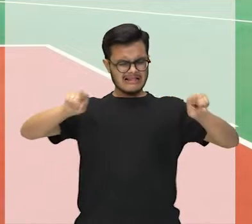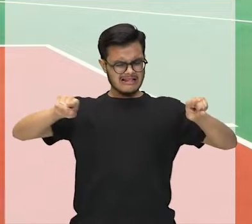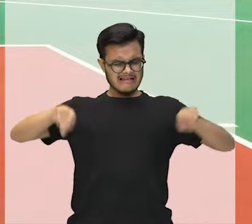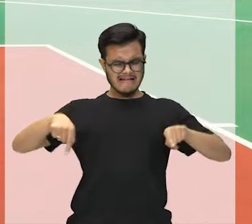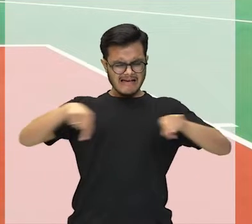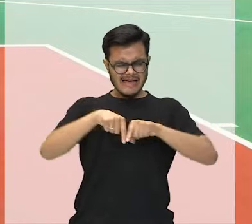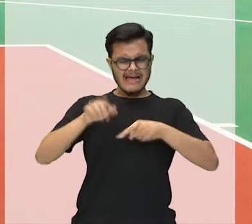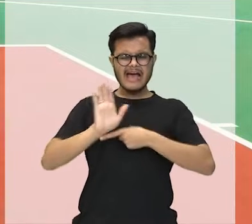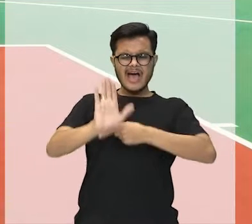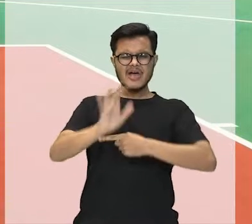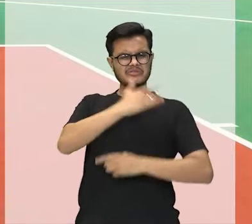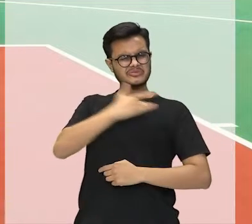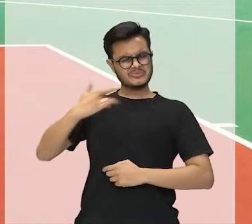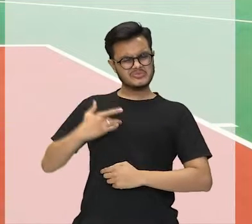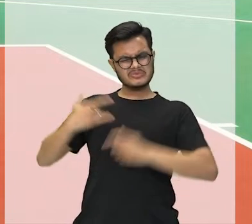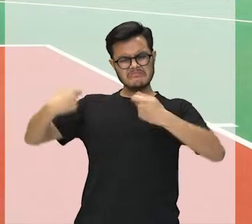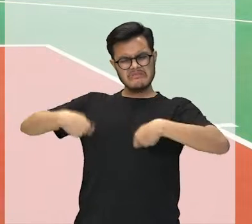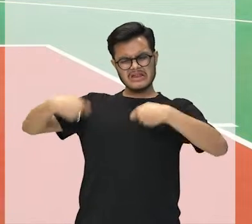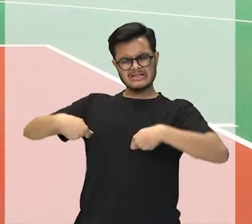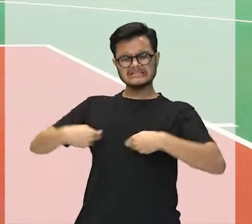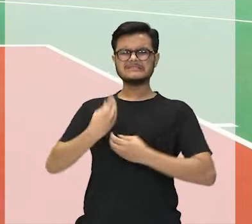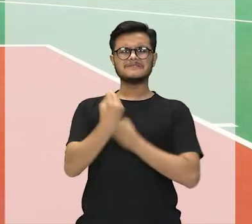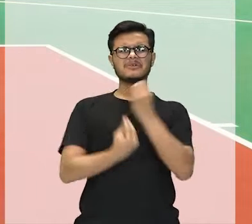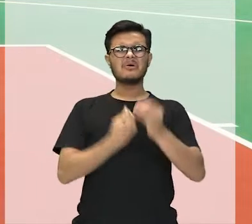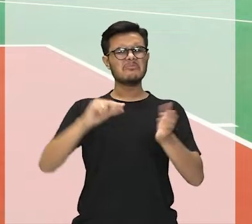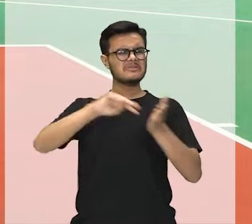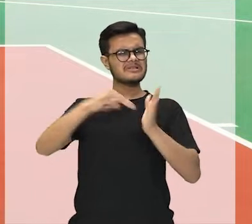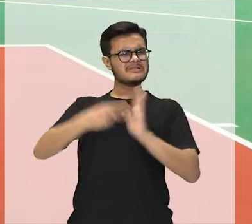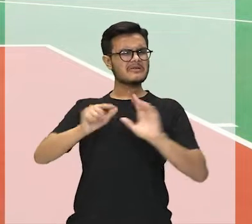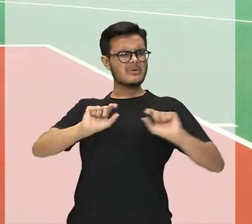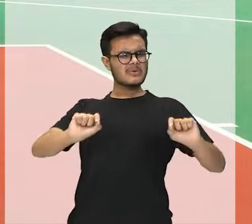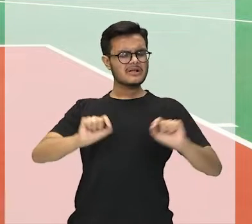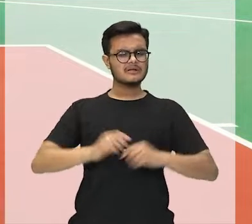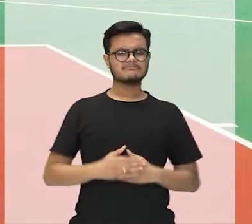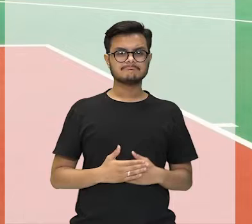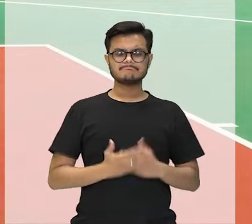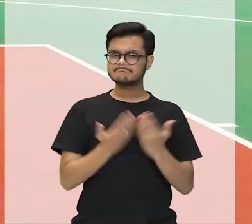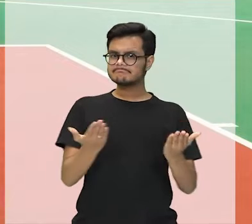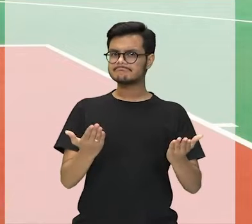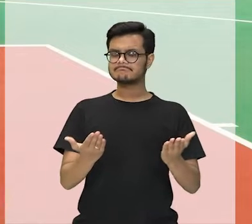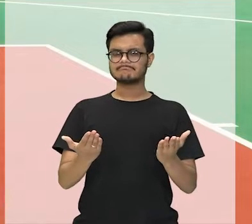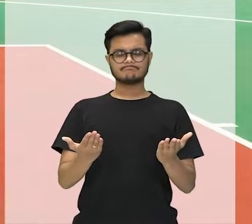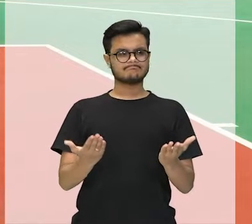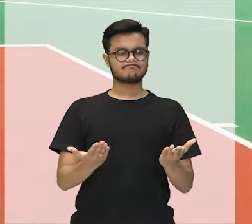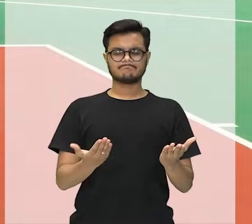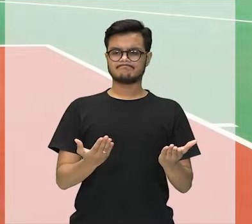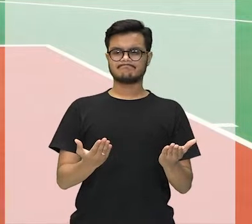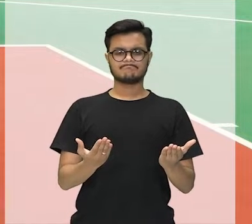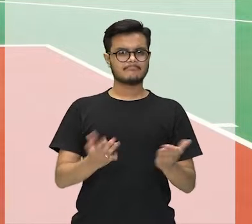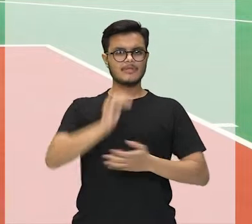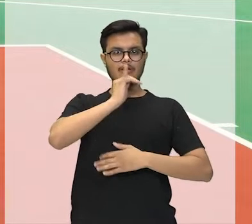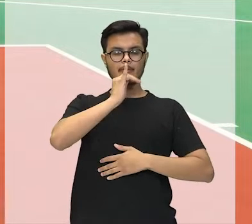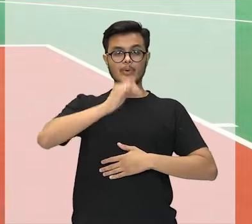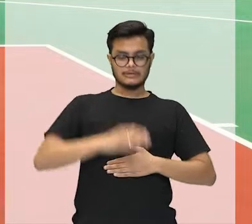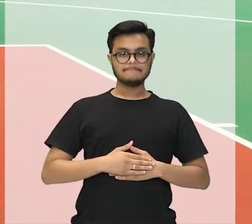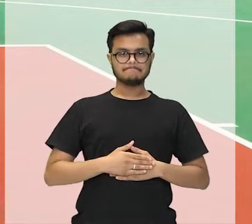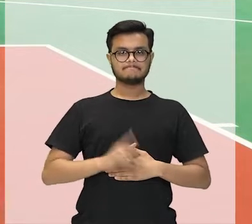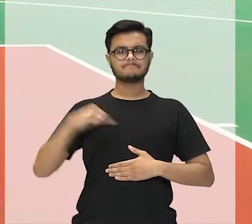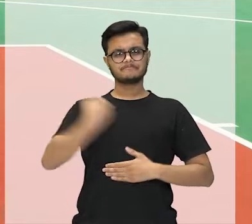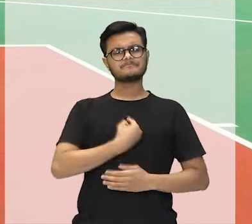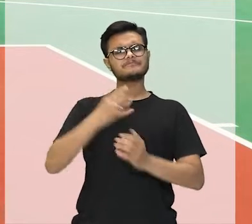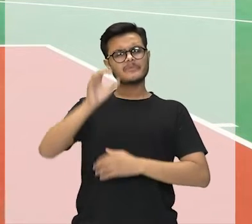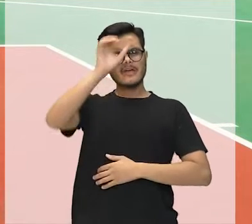primeiros socorros com essa quadra? E aí, o que vocês acham? Então, durante as aulas de